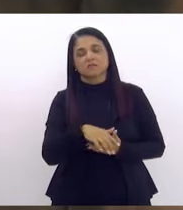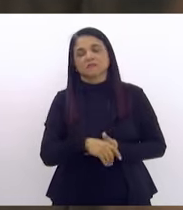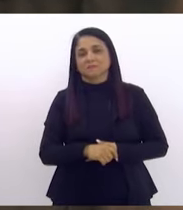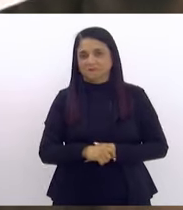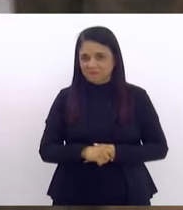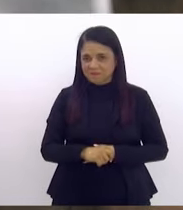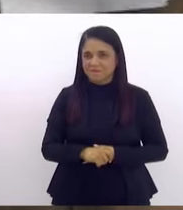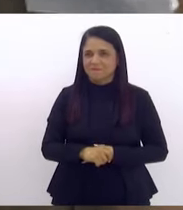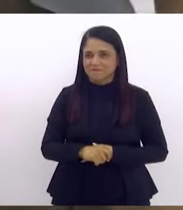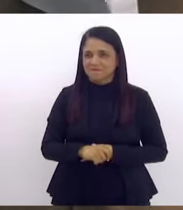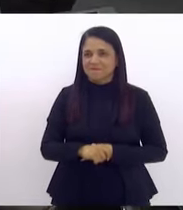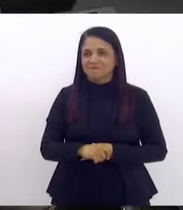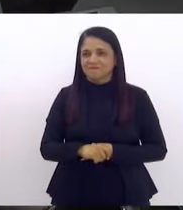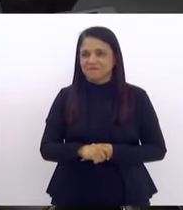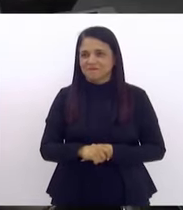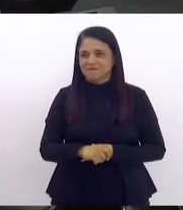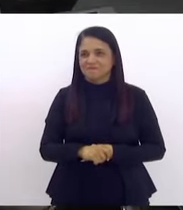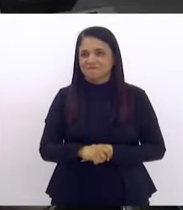enredo.